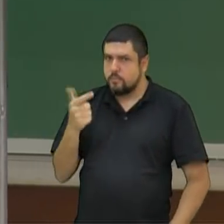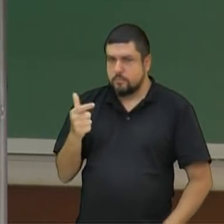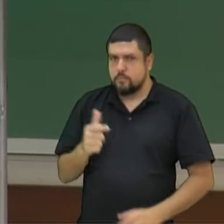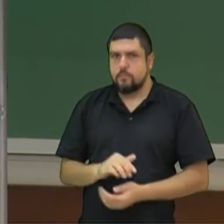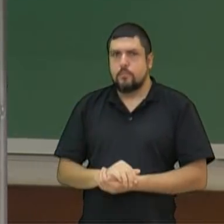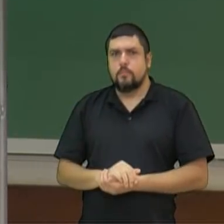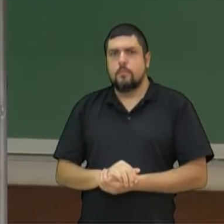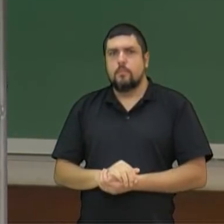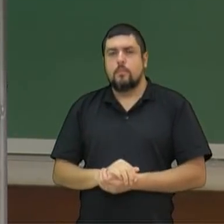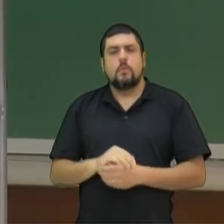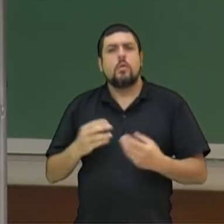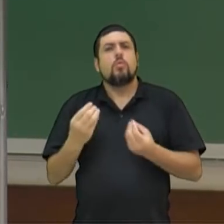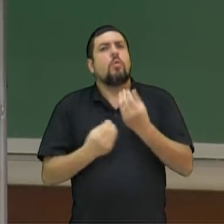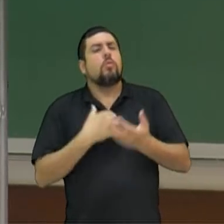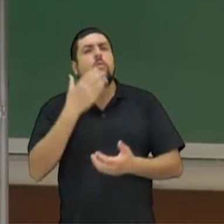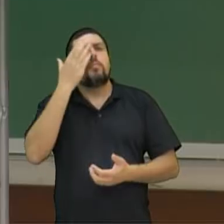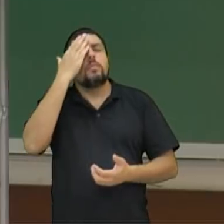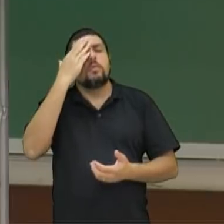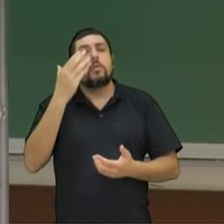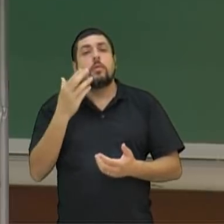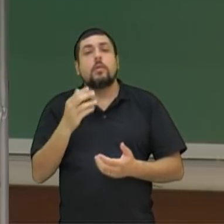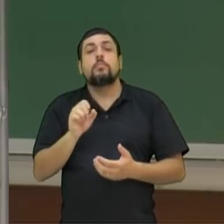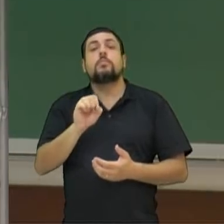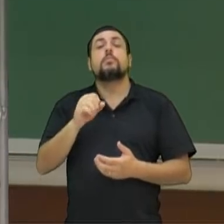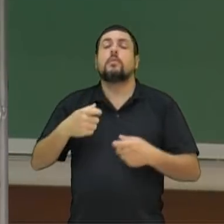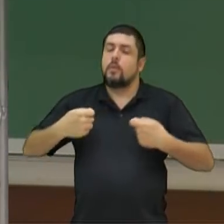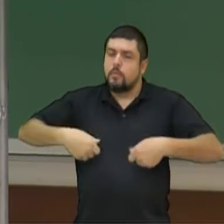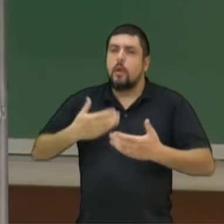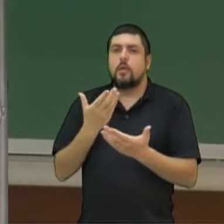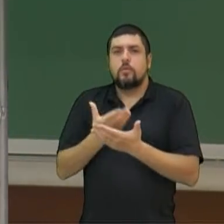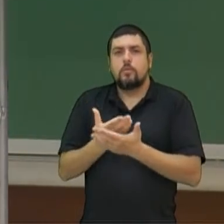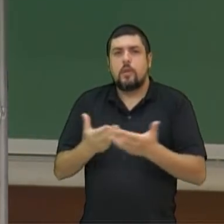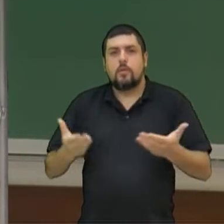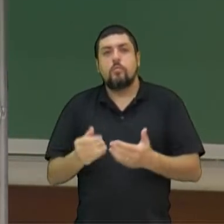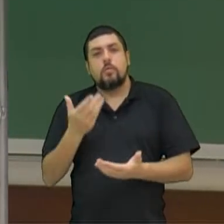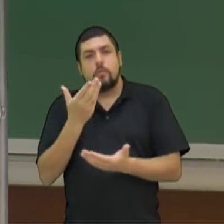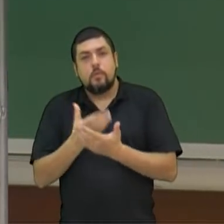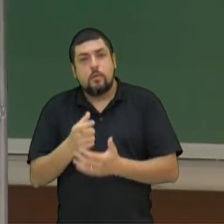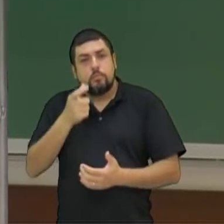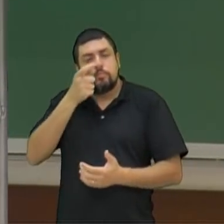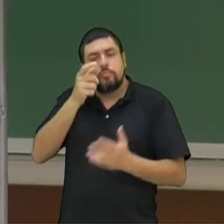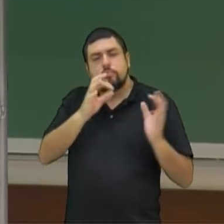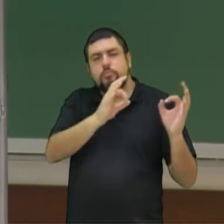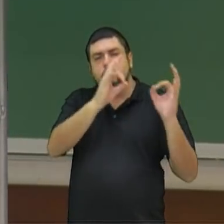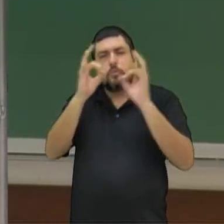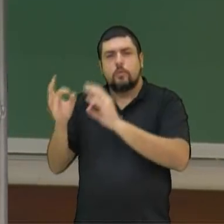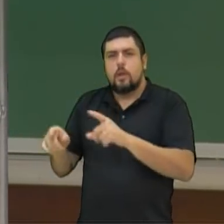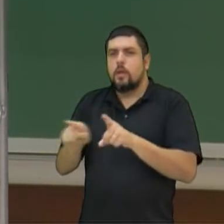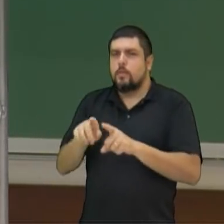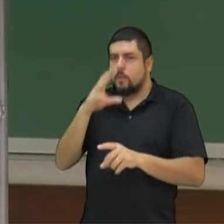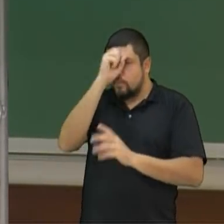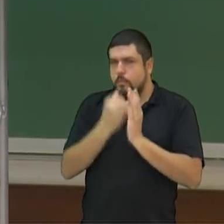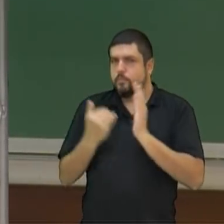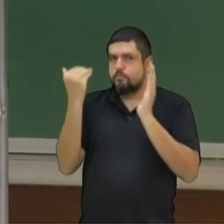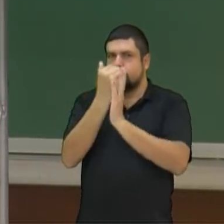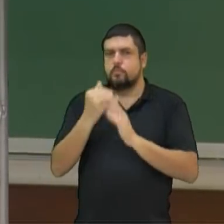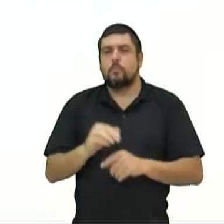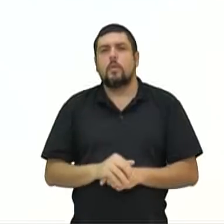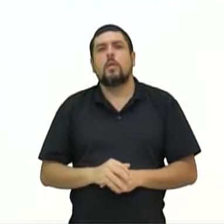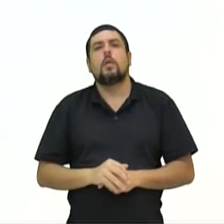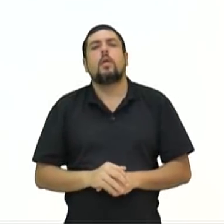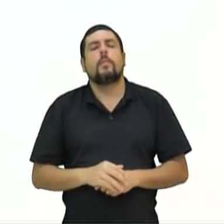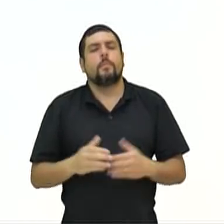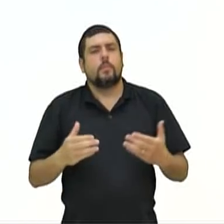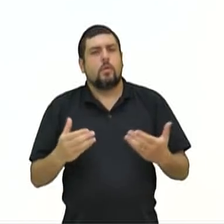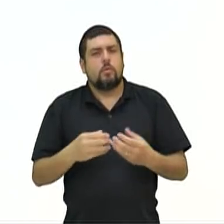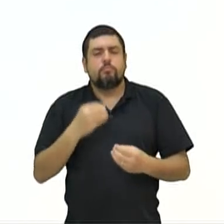nós sabemos então, professor? Estudando. Participando da aula de hoje, você já sabe disso. E saberá de mais coisas. Quais elas? Vamos